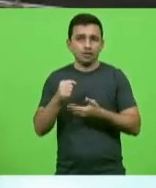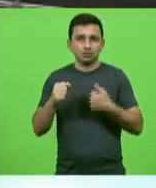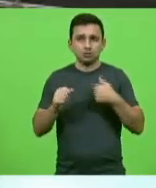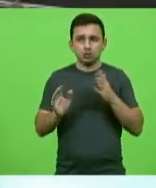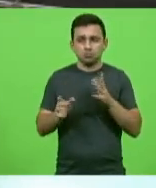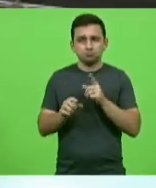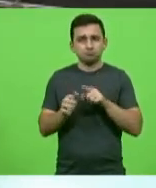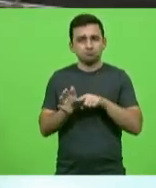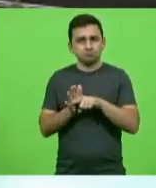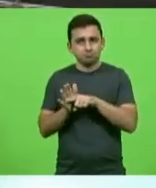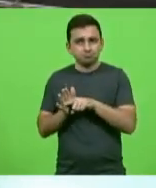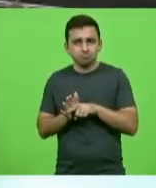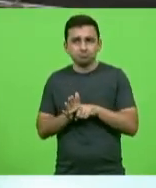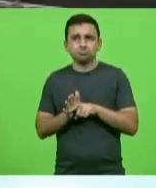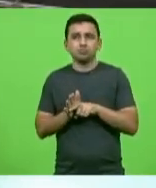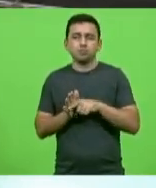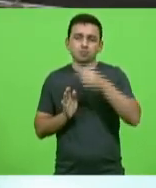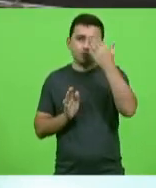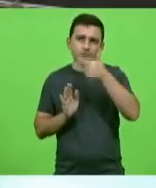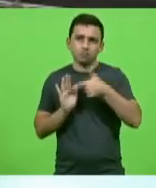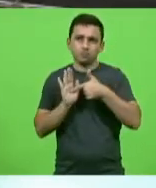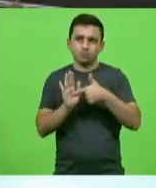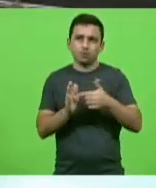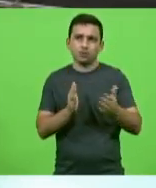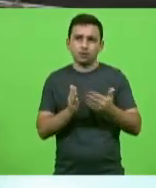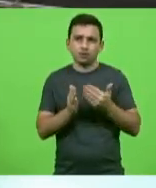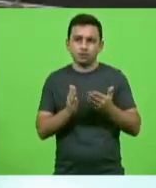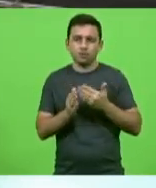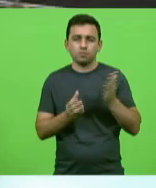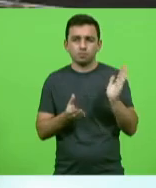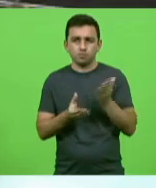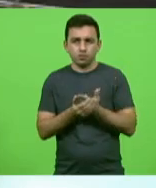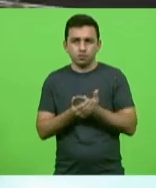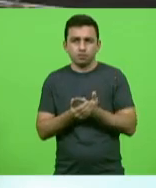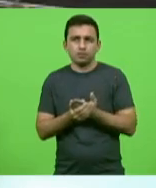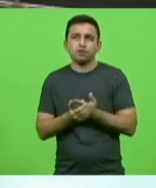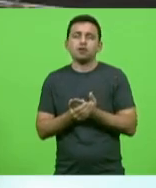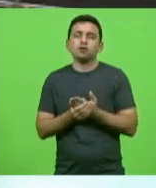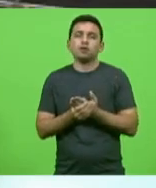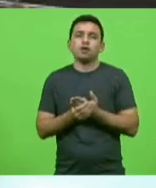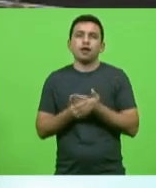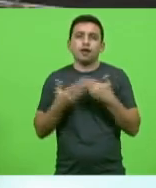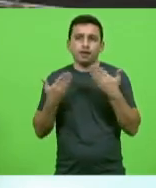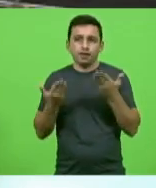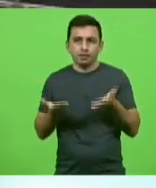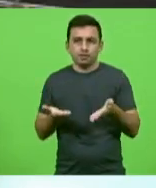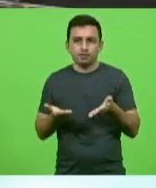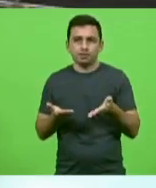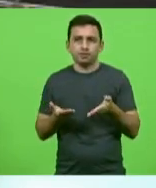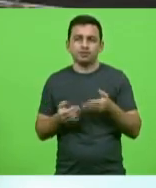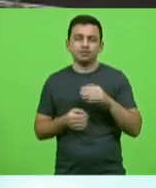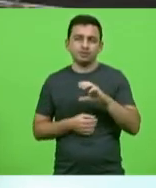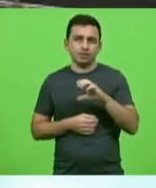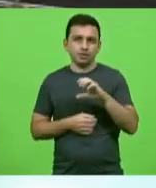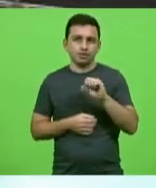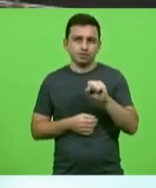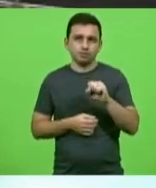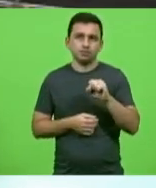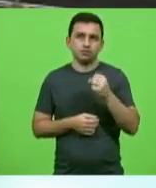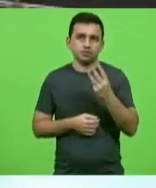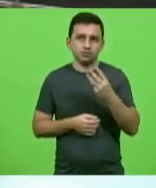analisando o acervo probatório constante no caderno processual verifica-se que o processo CS